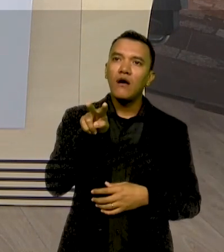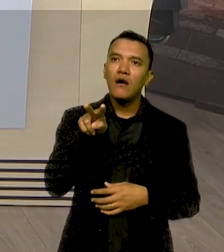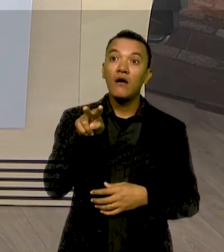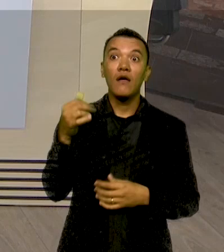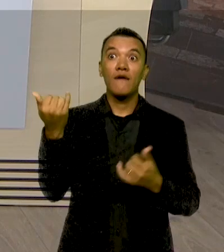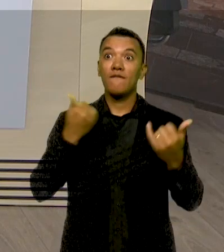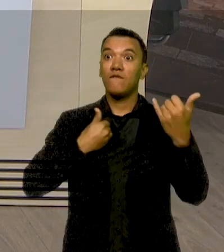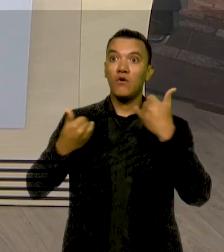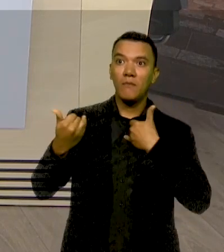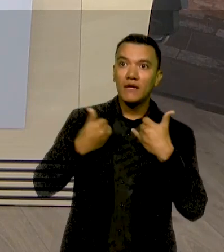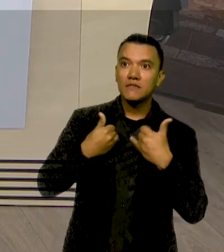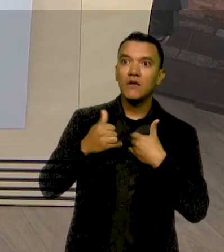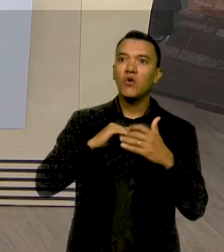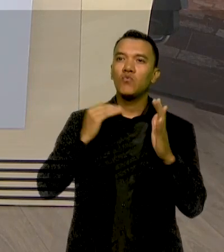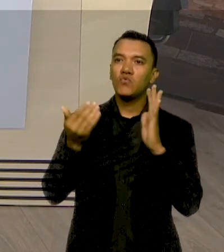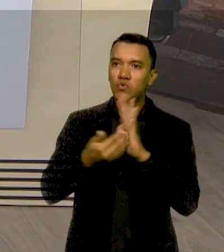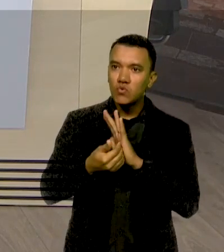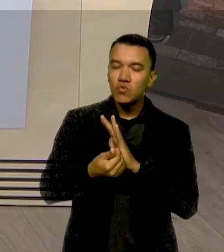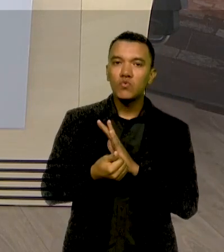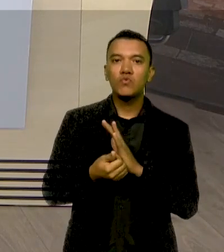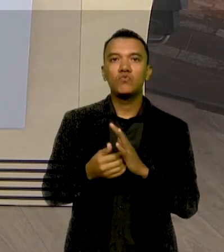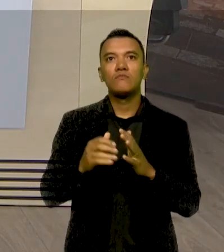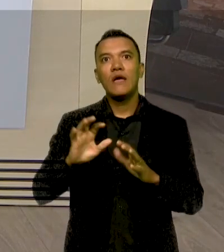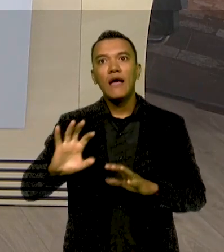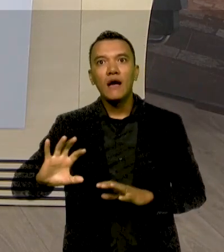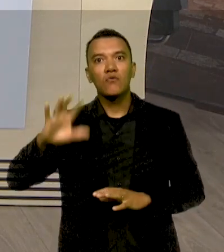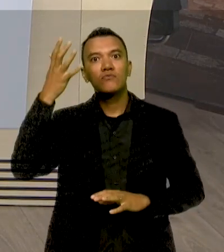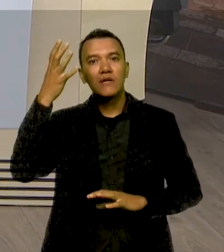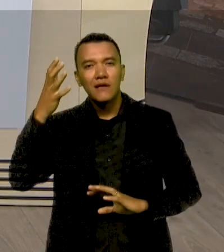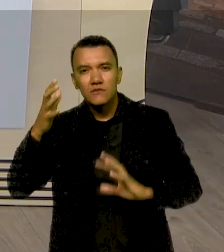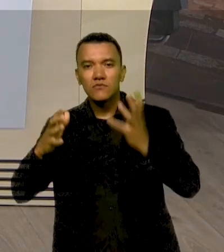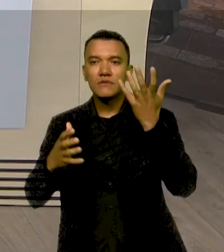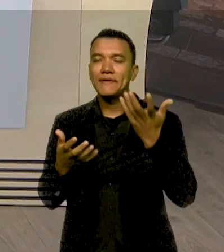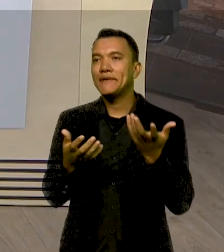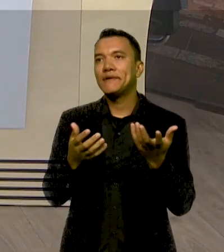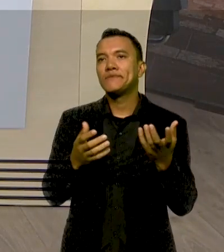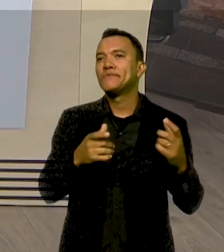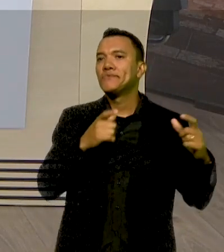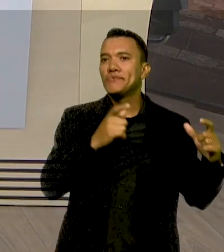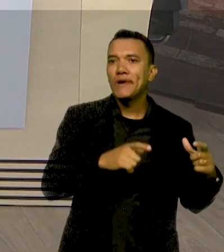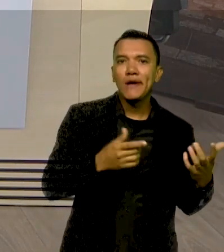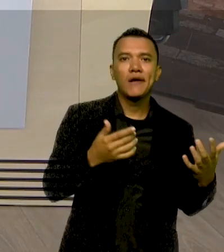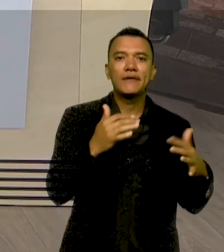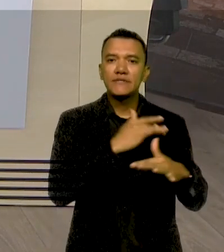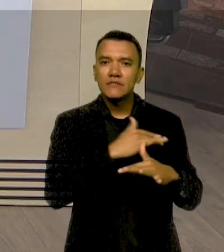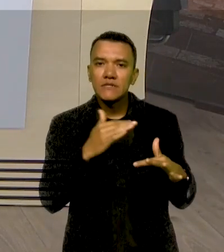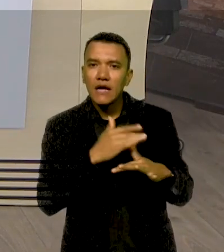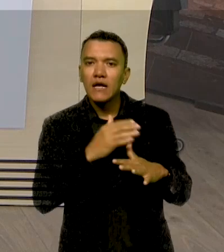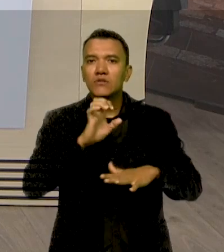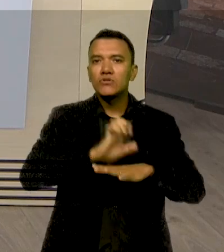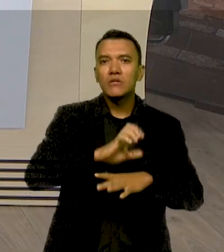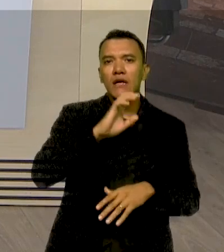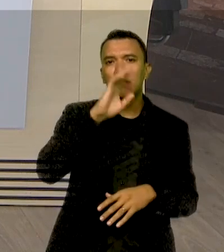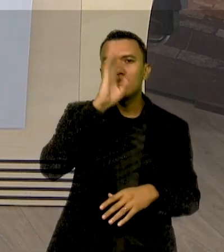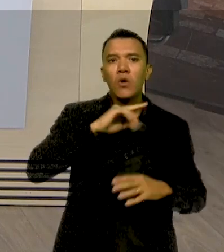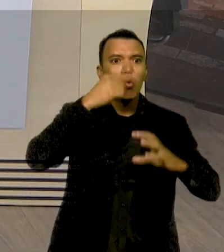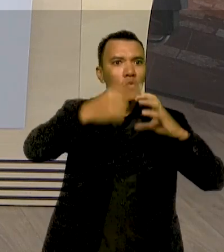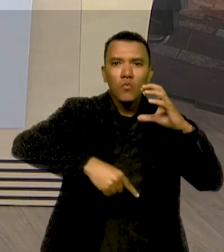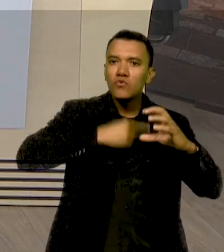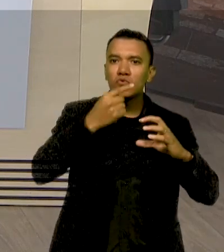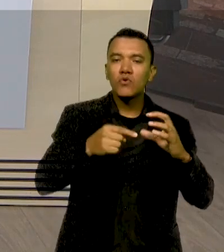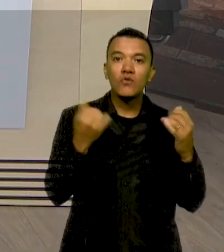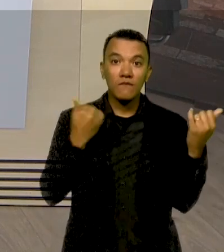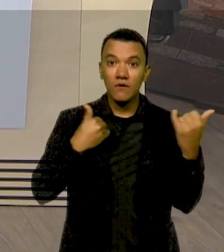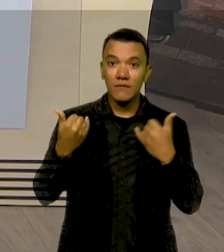ouvinte, sobre tudo que está acontecendo no seu bairro, na sua cidade, no seu estado, no seu país, no mundo. Mas tu vai